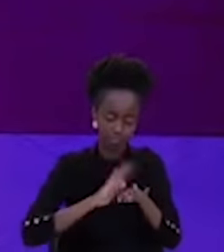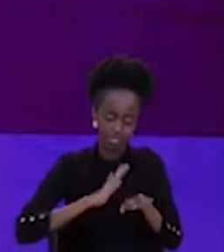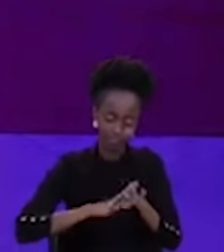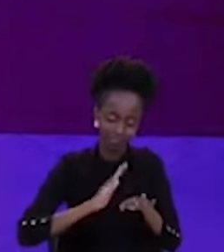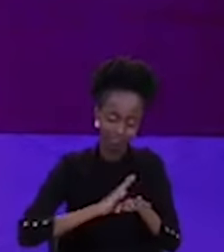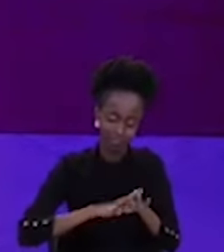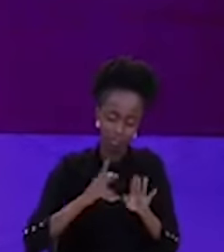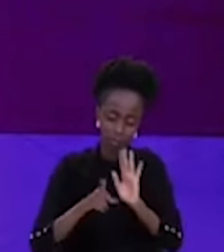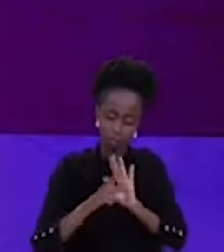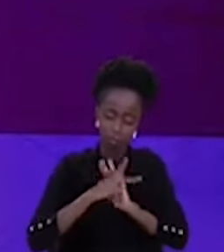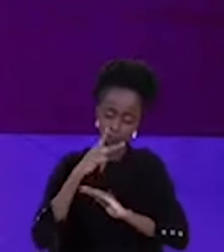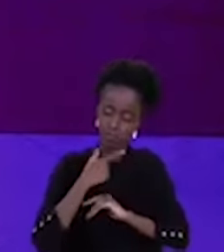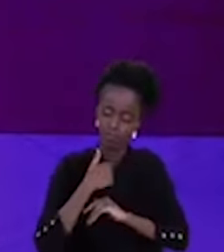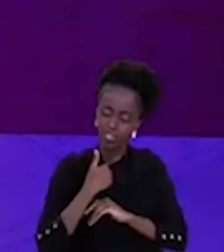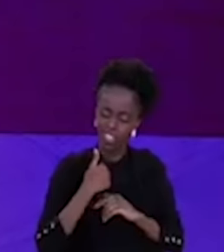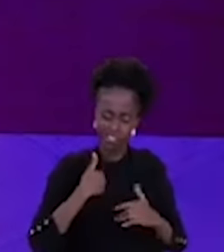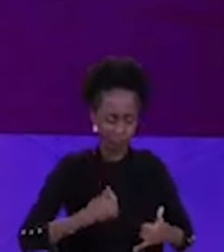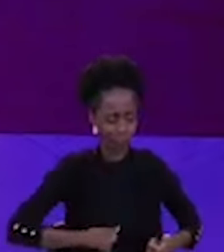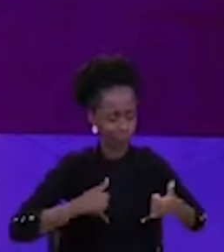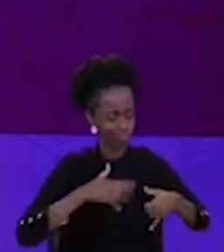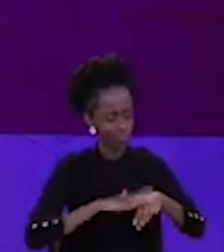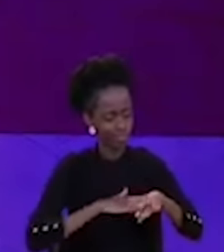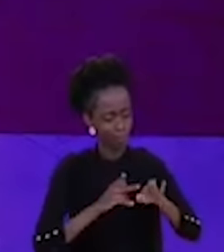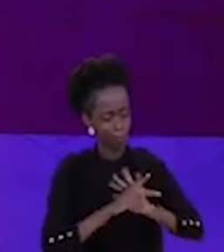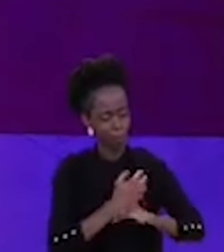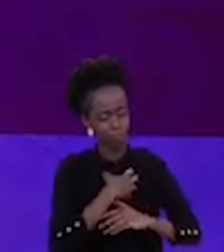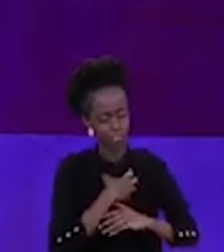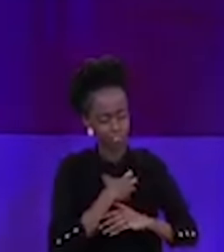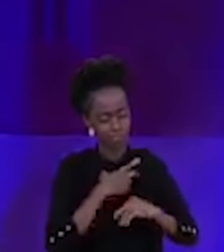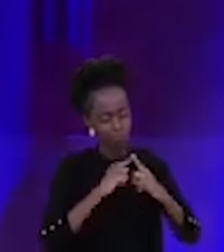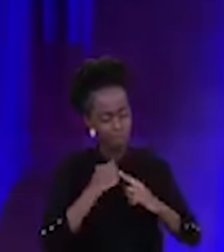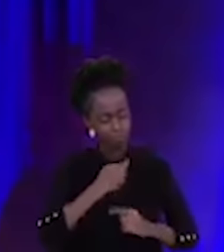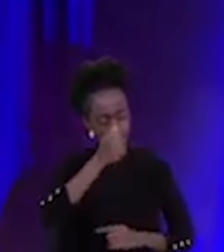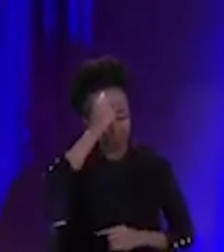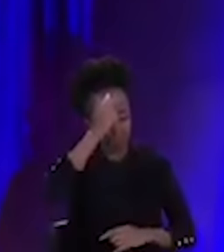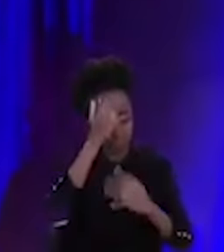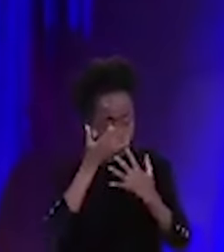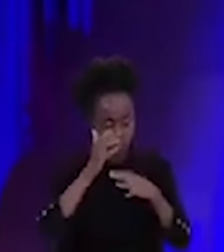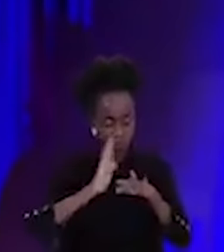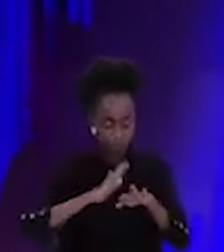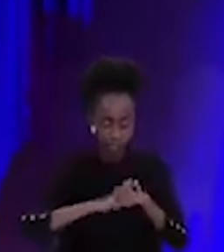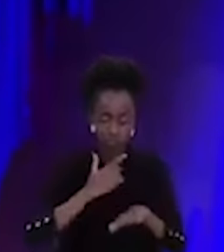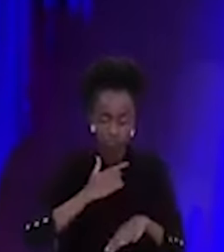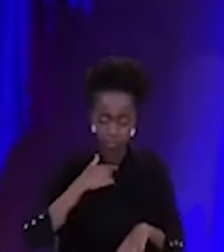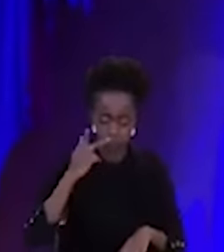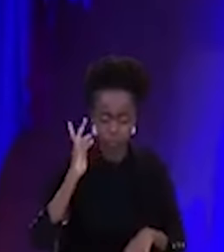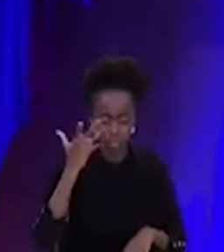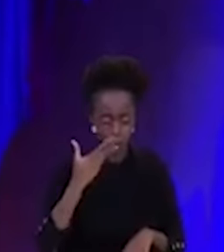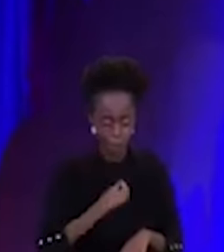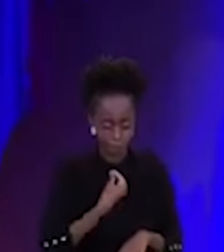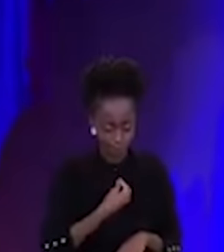escolhi fazer a minha. Mas aqui agora eu quero dizer para ti que entre a minha